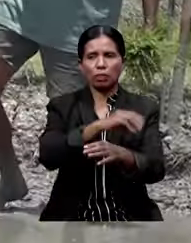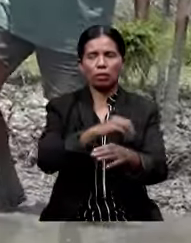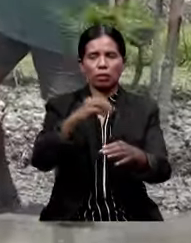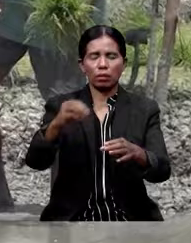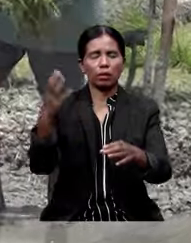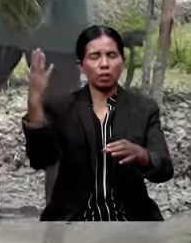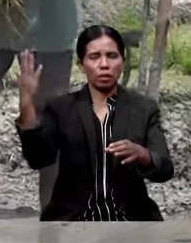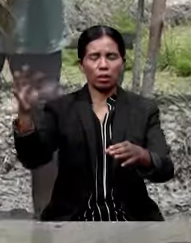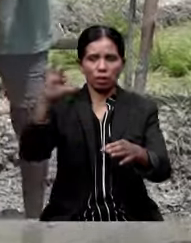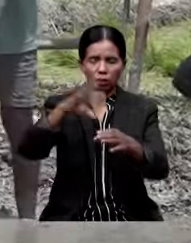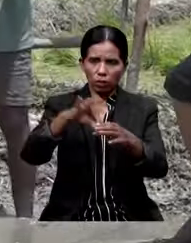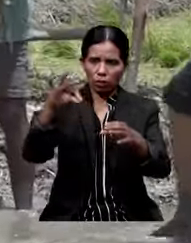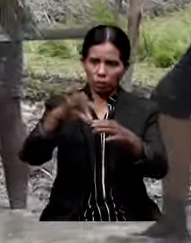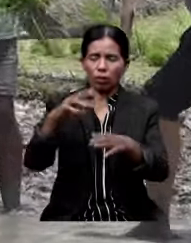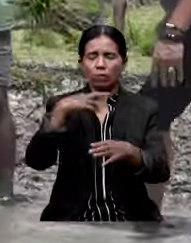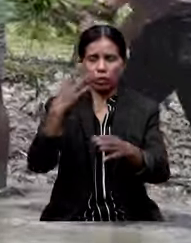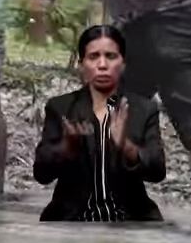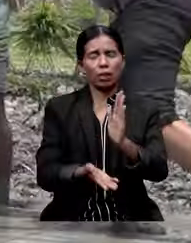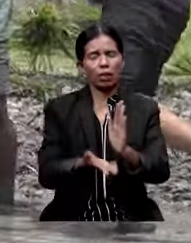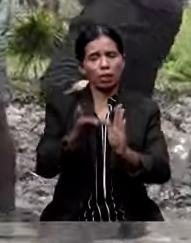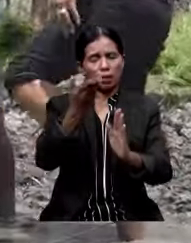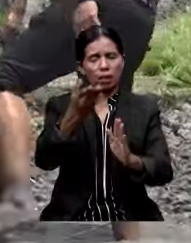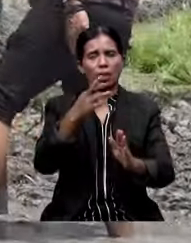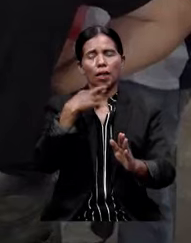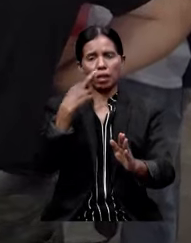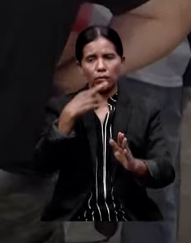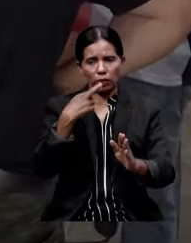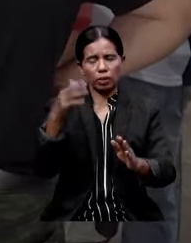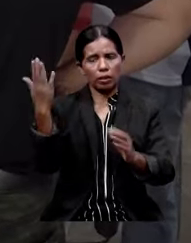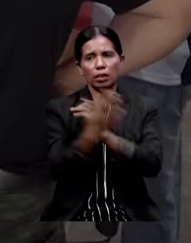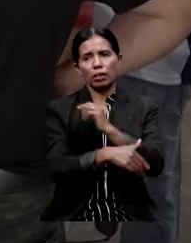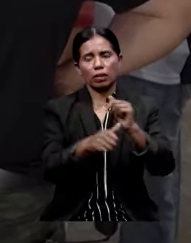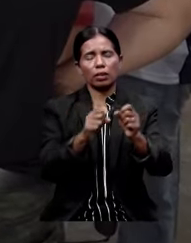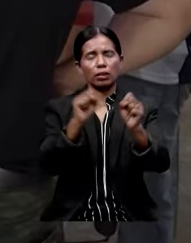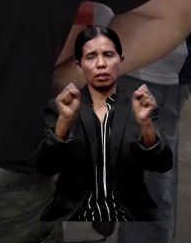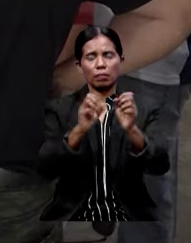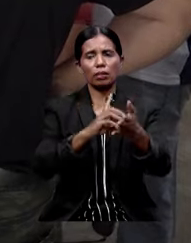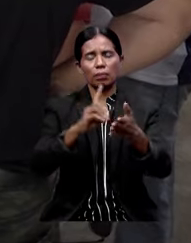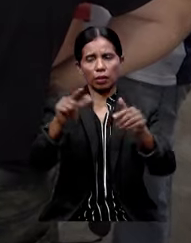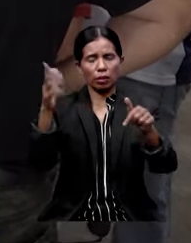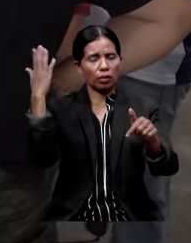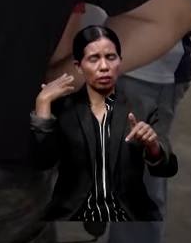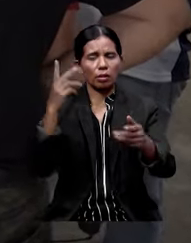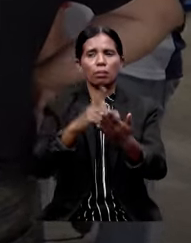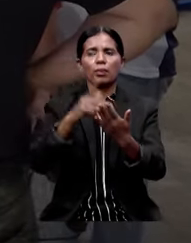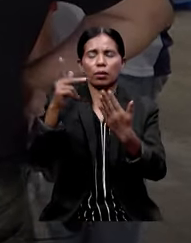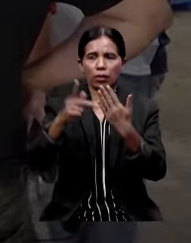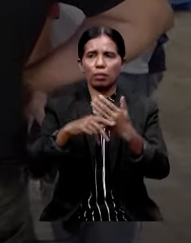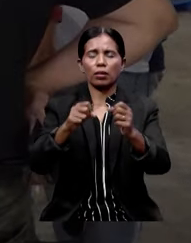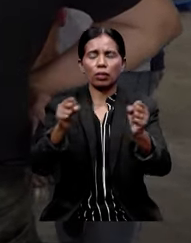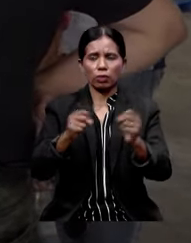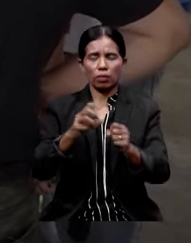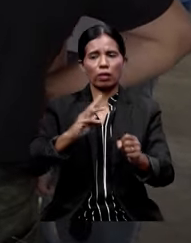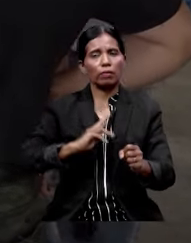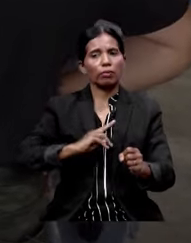e anatar nune bele hasai produção hare e harailaran e sábado semana kotuk se CCTL halu lançamento ba programa Demoplot e suku vemasi